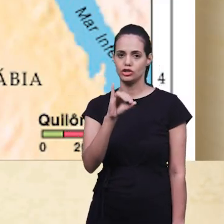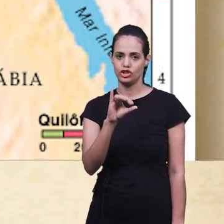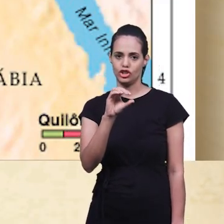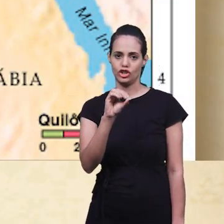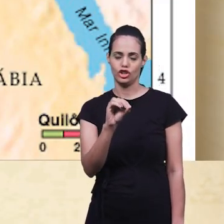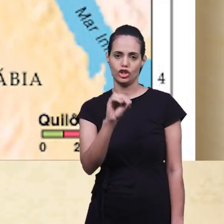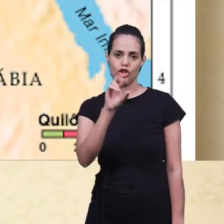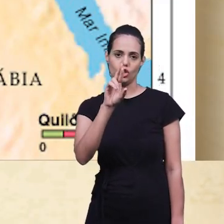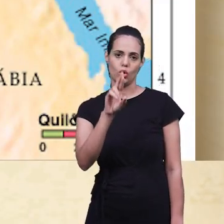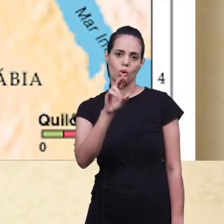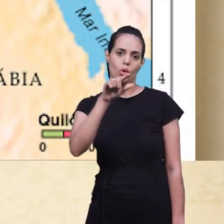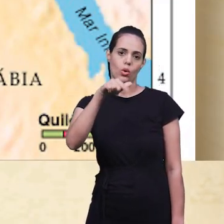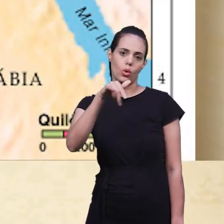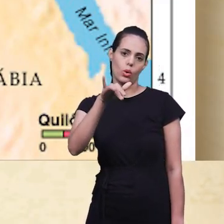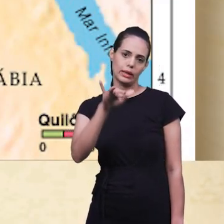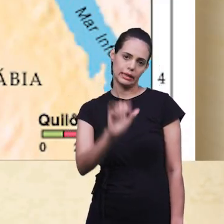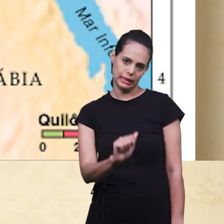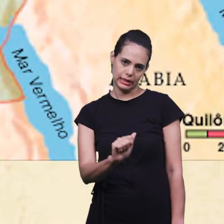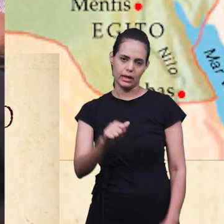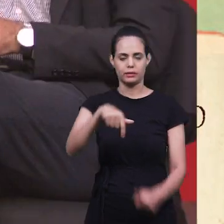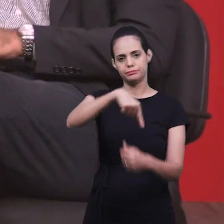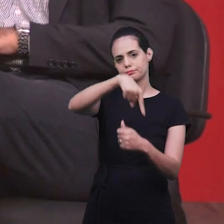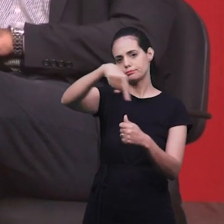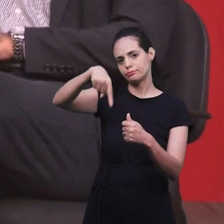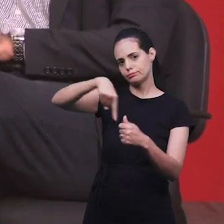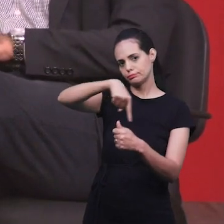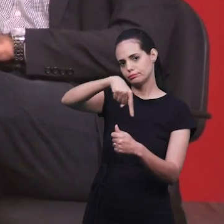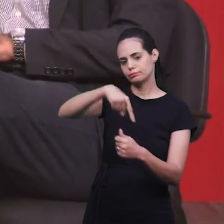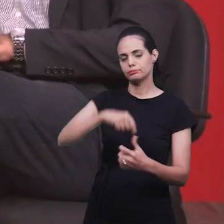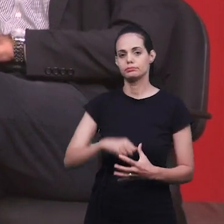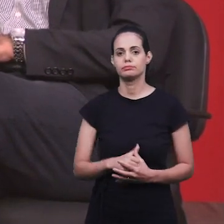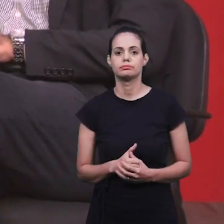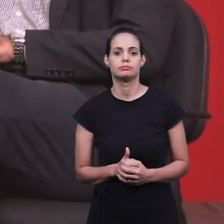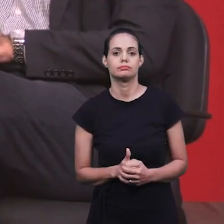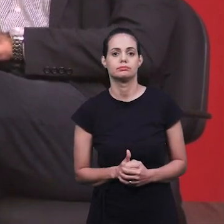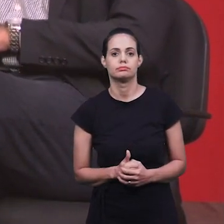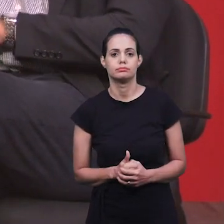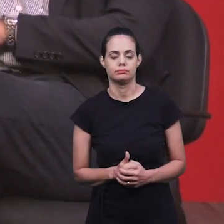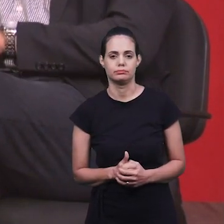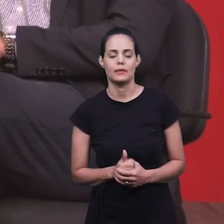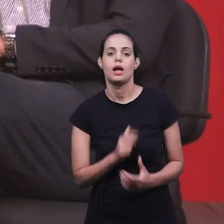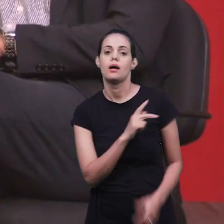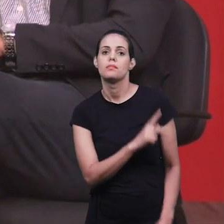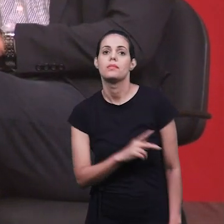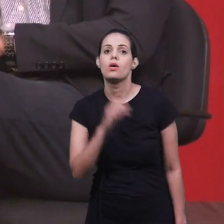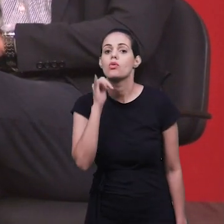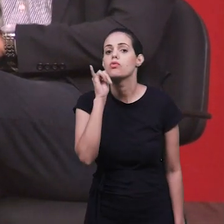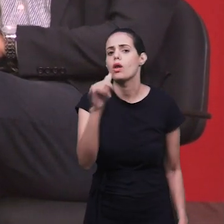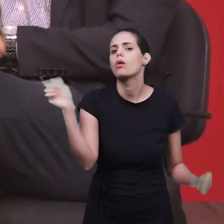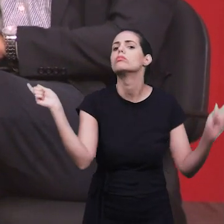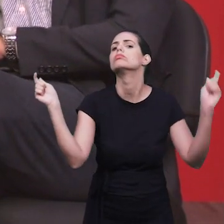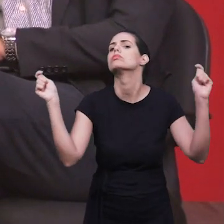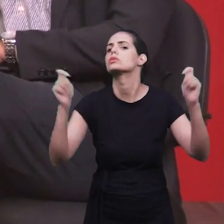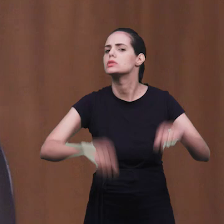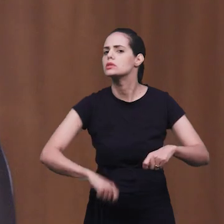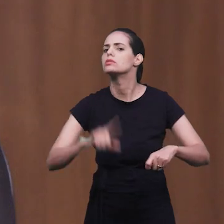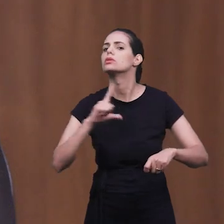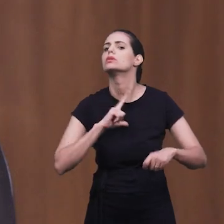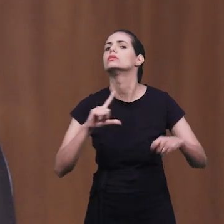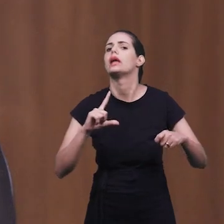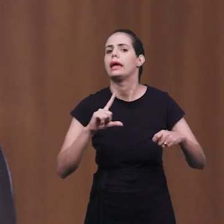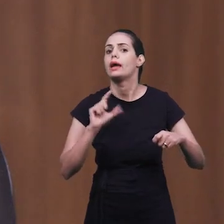bastante tempo. Mas Paulo, ele se preocupou em dizer que é possível que